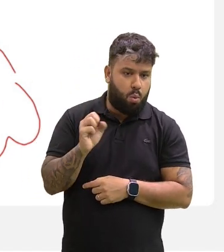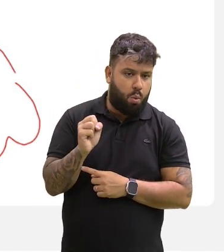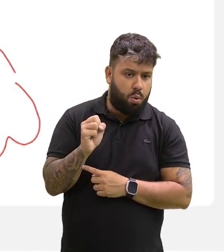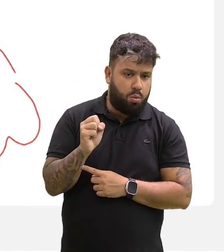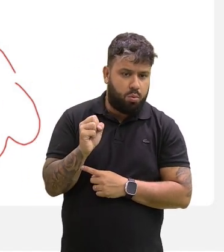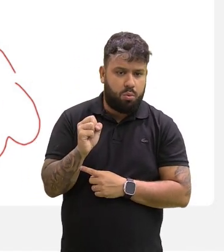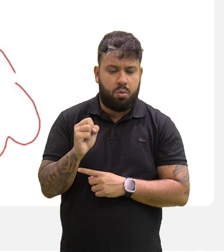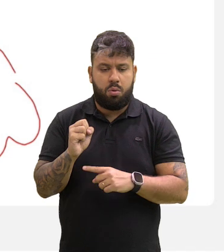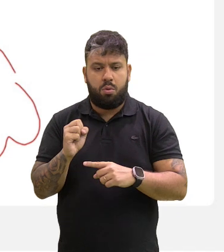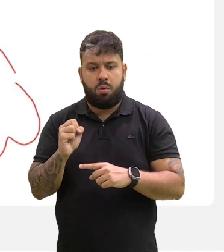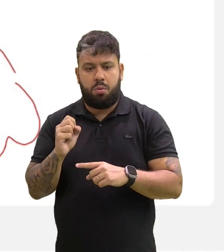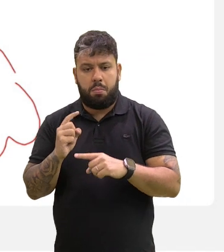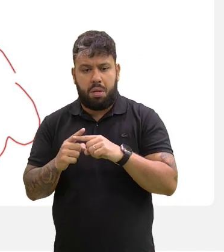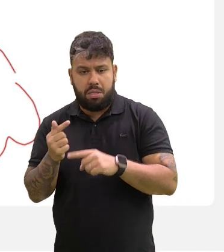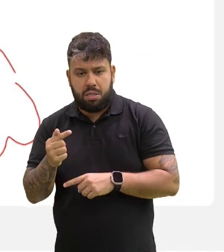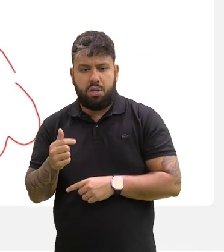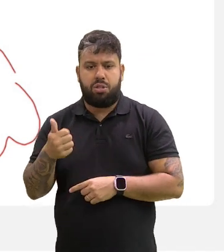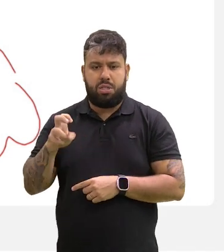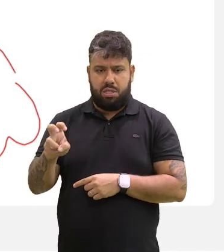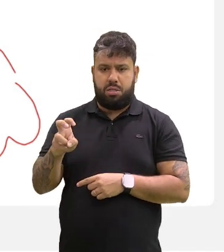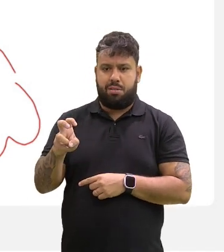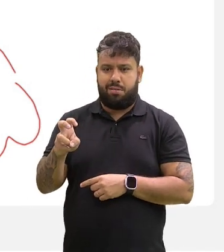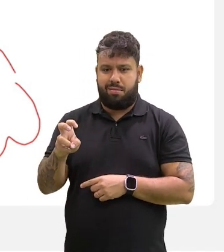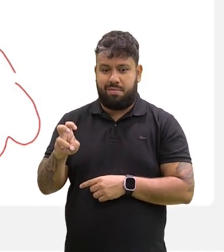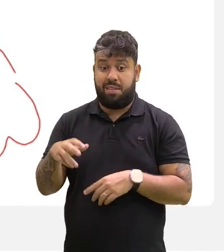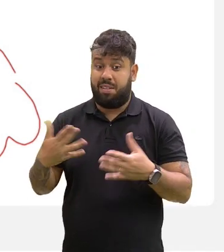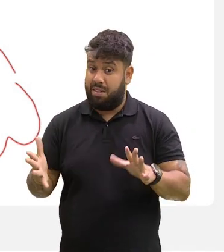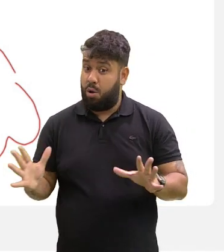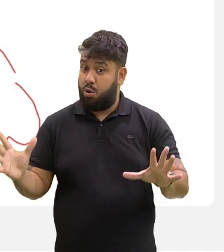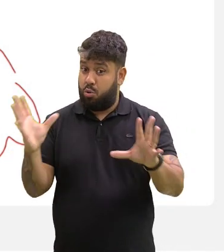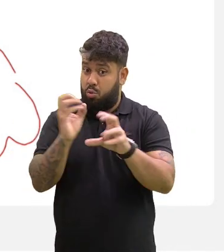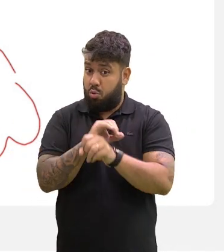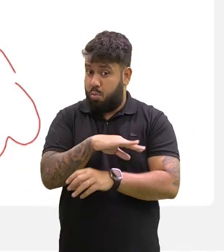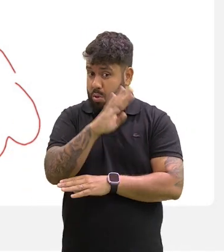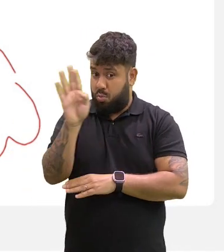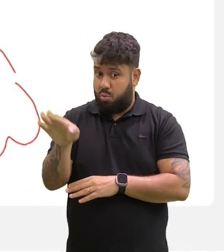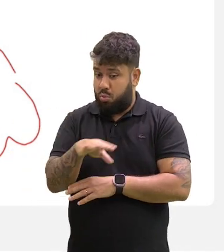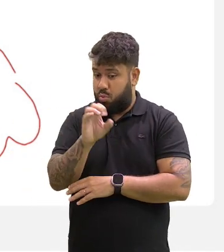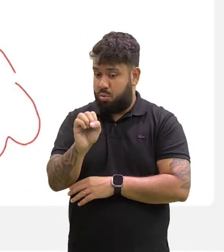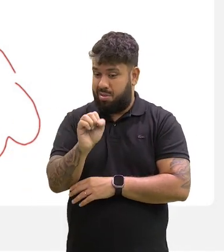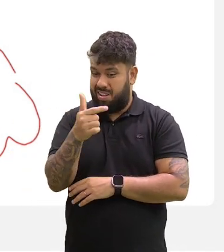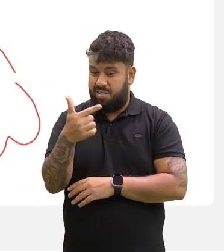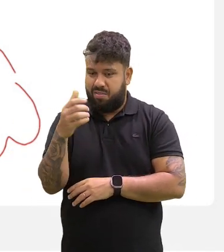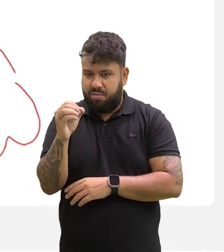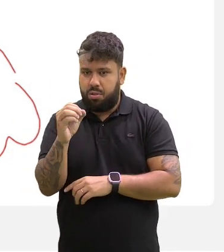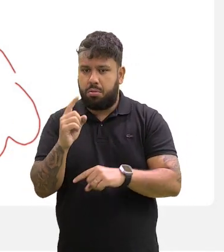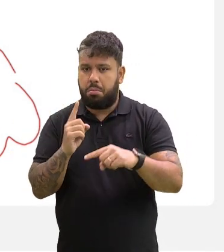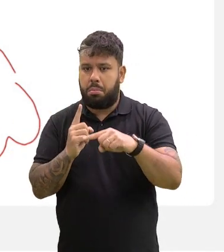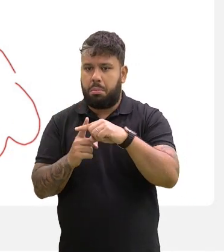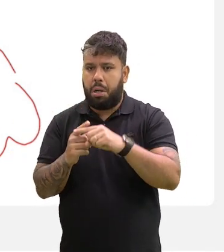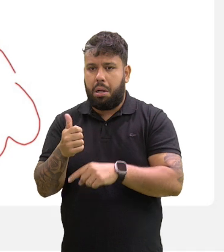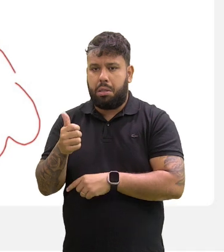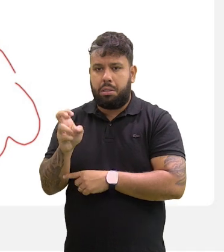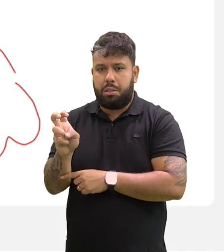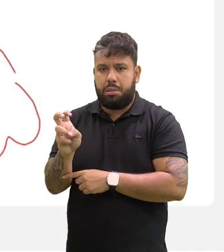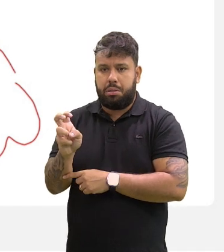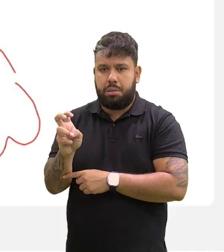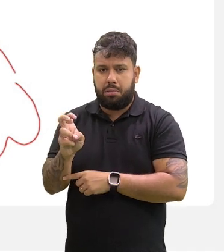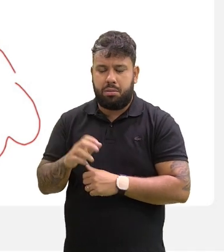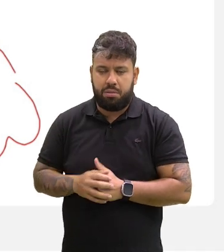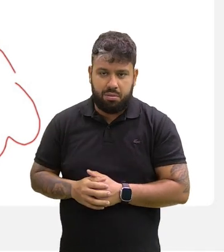8 com mais 7, 15. Então, a soma de todos os números agora, fazendo a substituição, é 820 mais